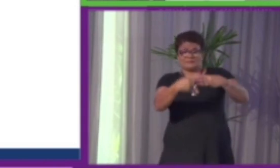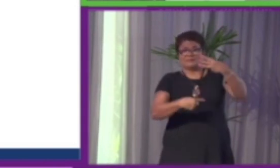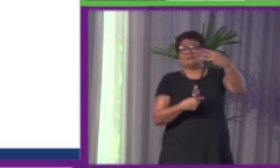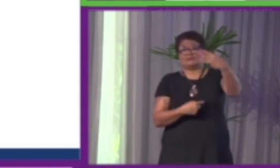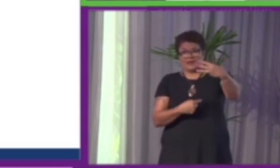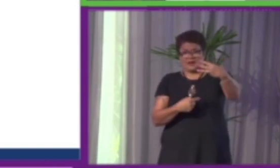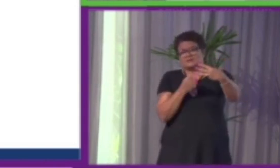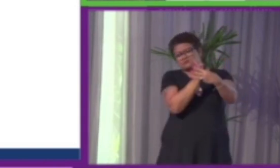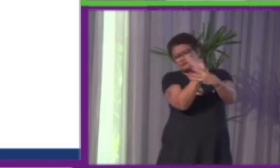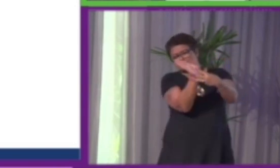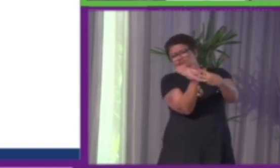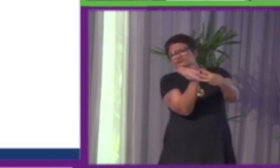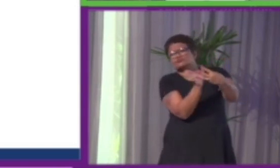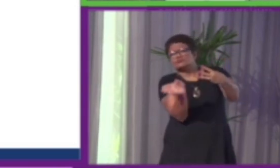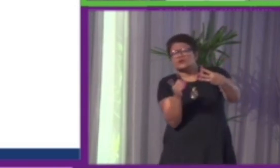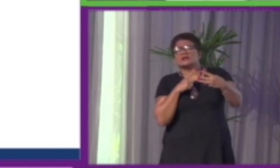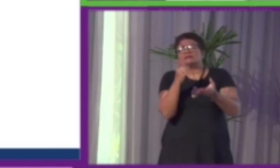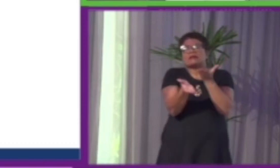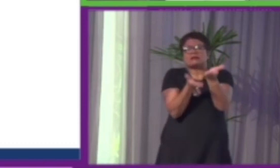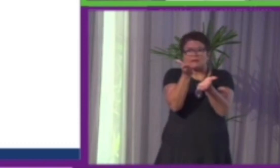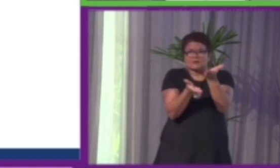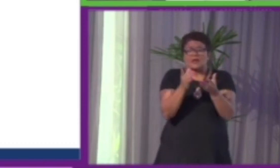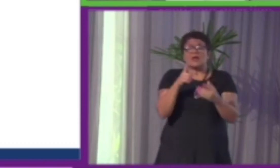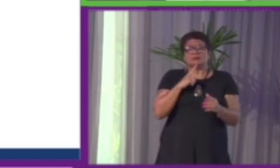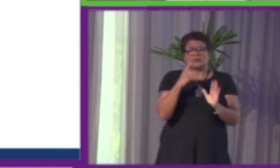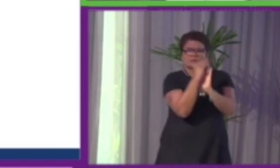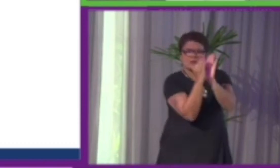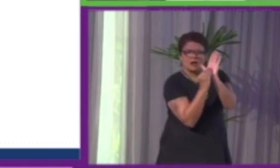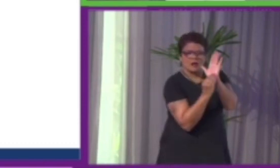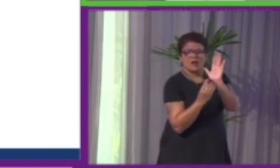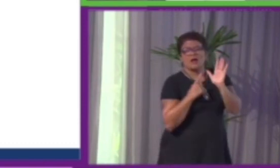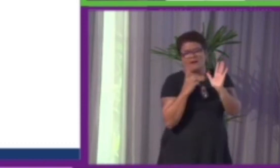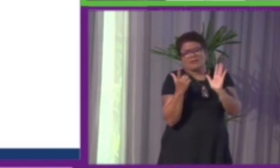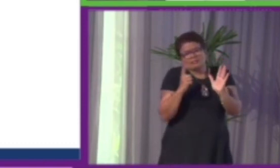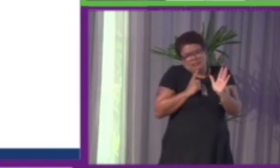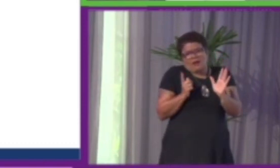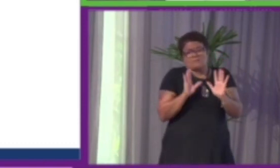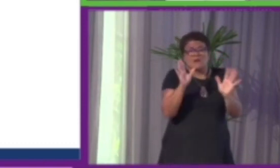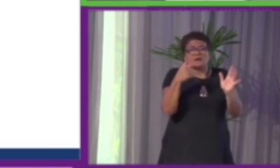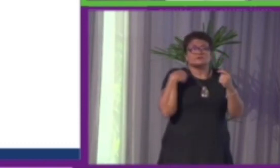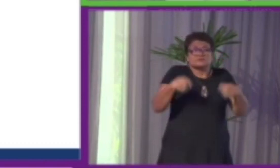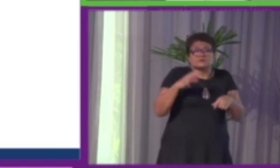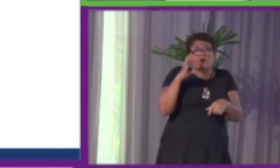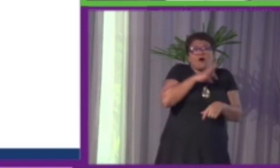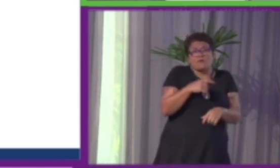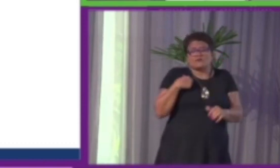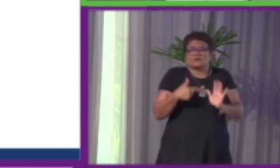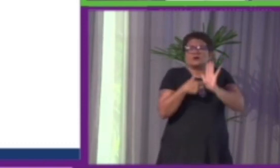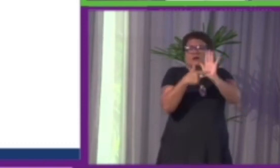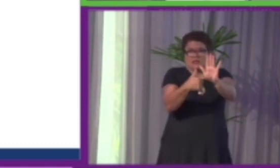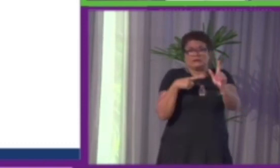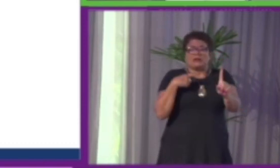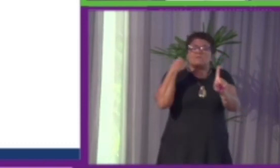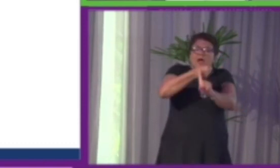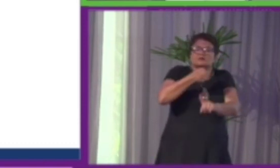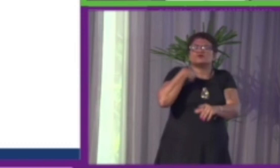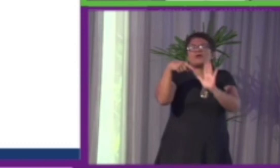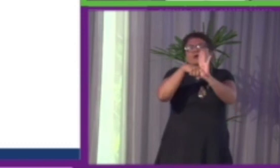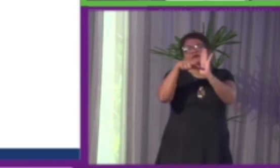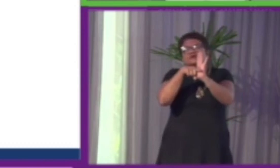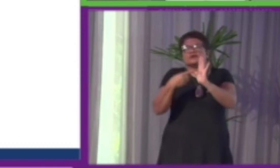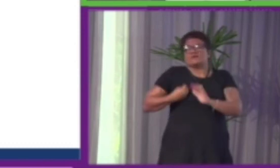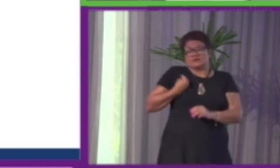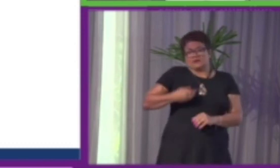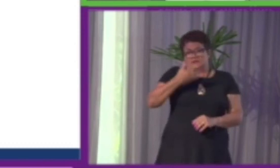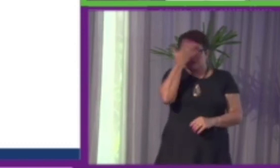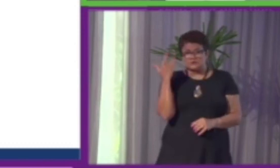dados do registro, mas, obviamente, a gente tem que mostrar o quanto que isso tem de impacto negativo na vida das pessoas e até mesmo